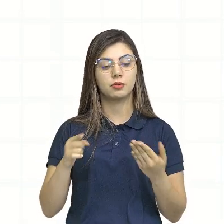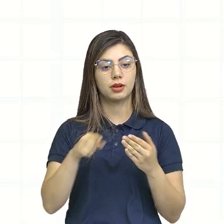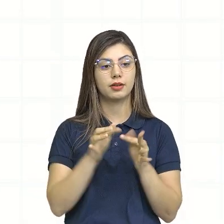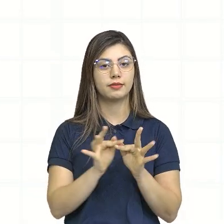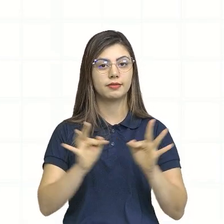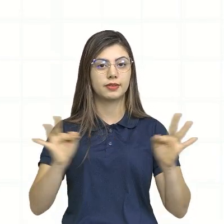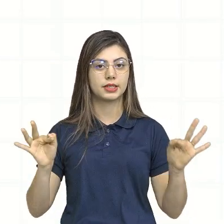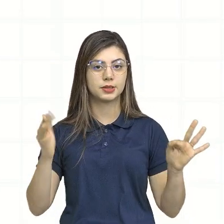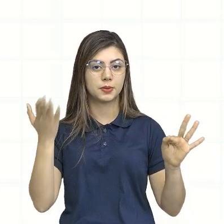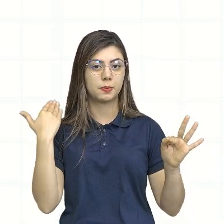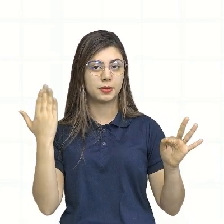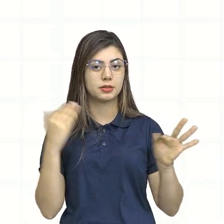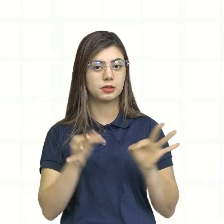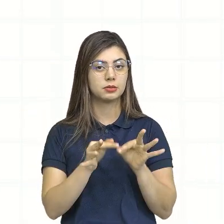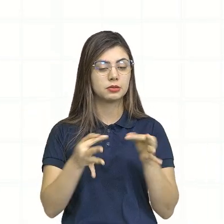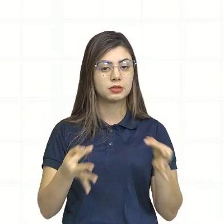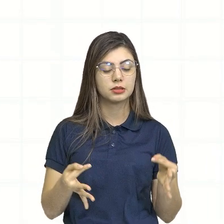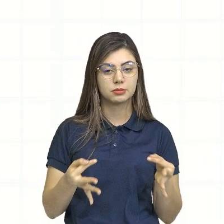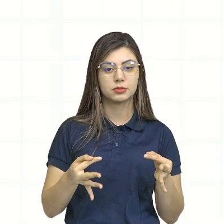simples, quando